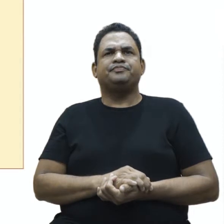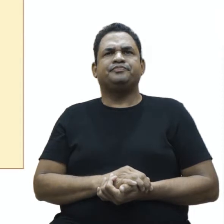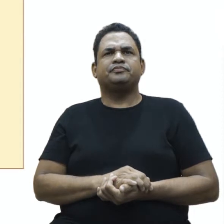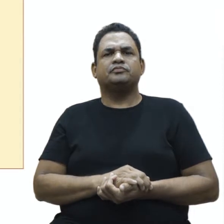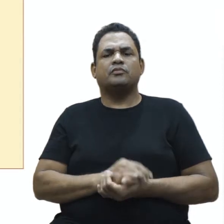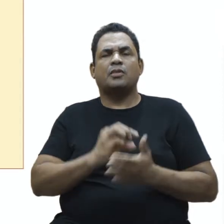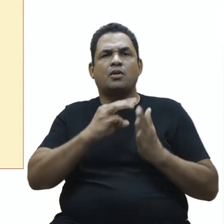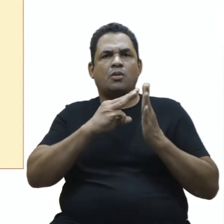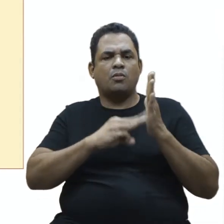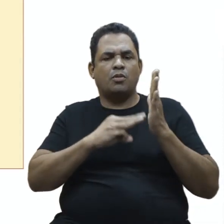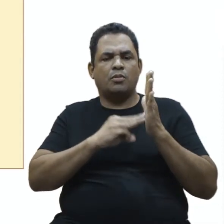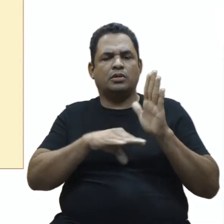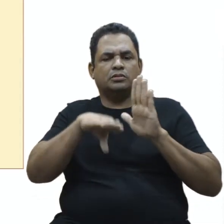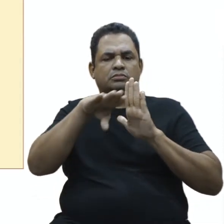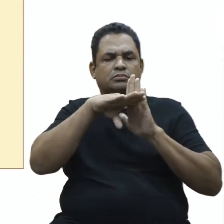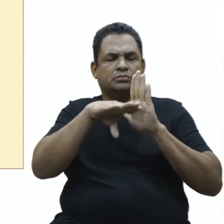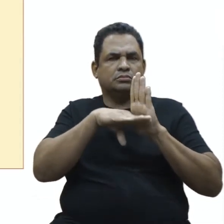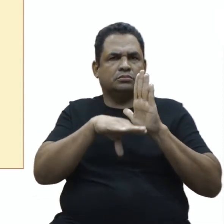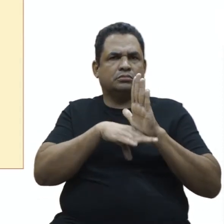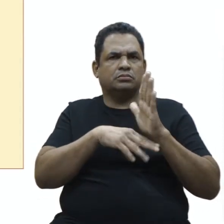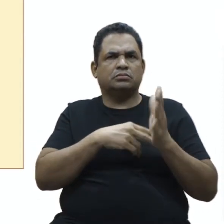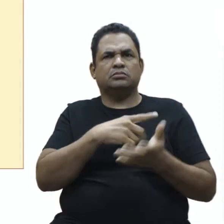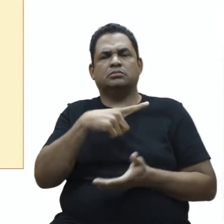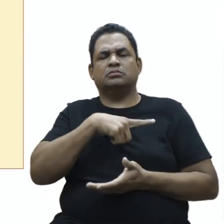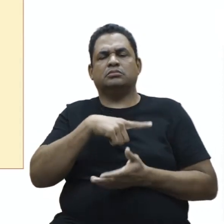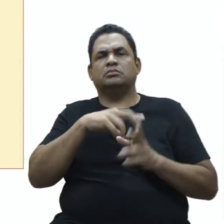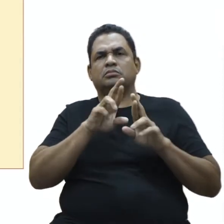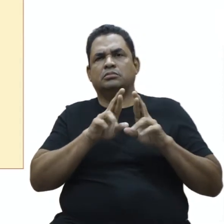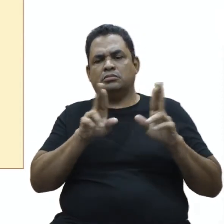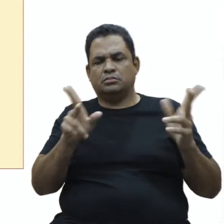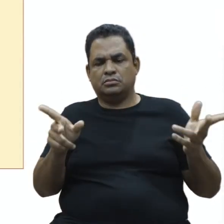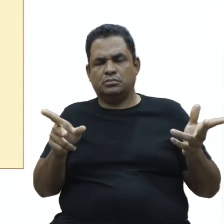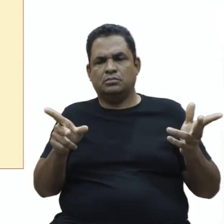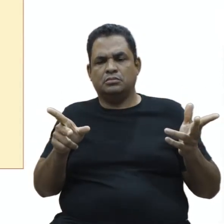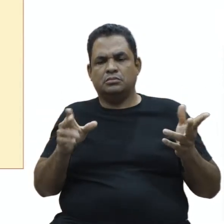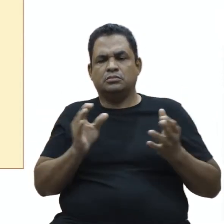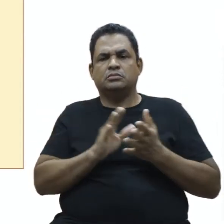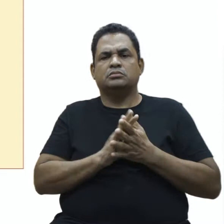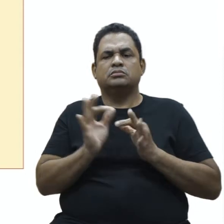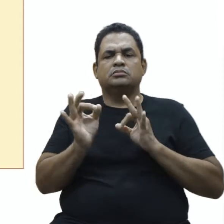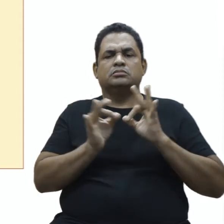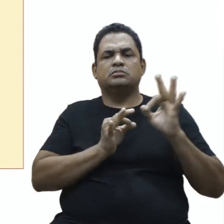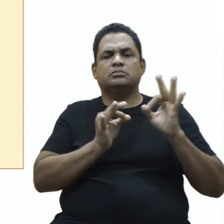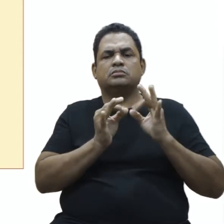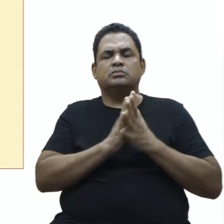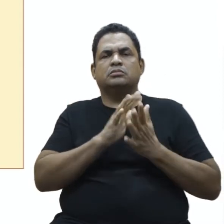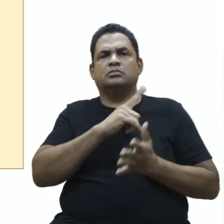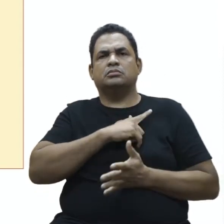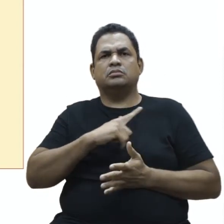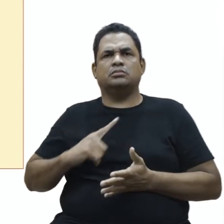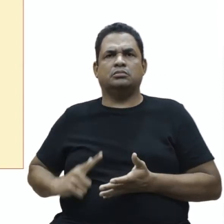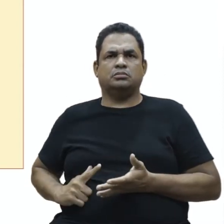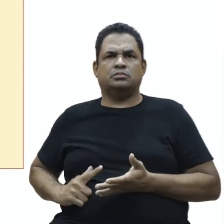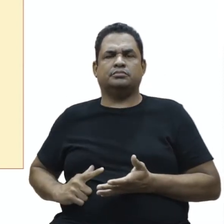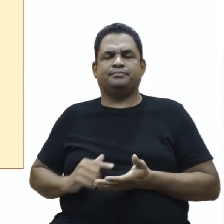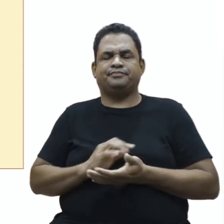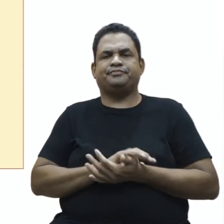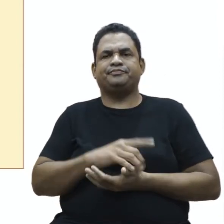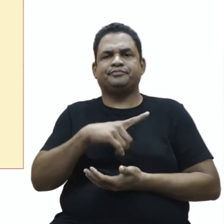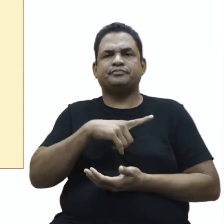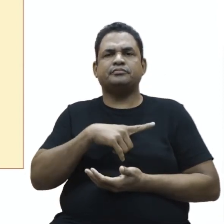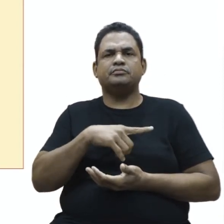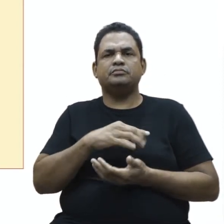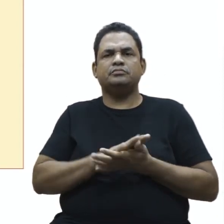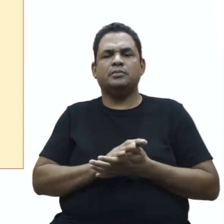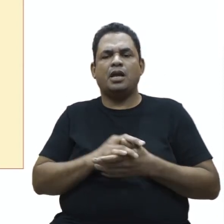de classificação, nós temos aqui diferentes formas de governo, né? Então, a gente tem aqui a